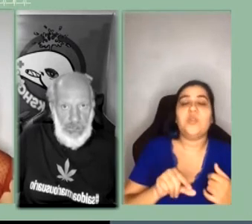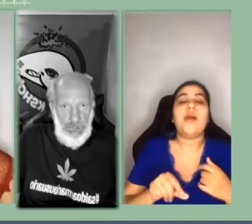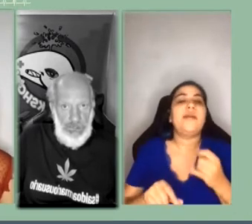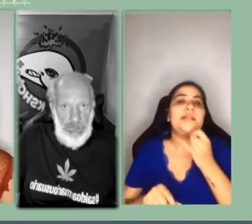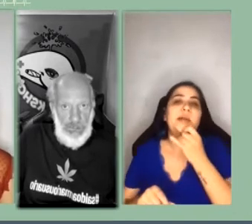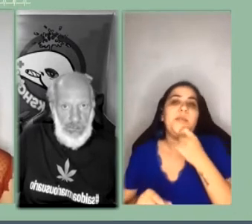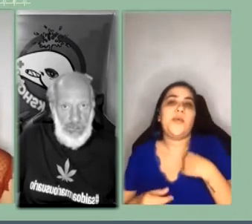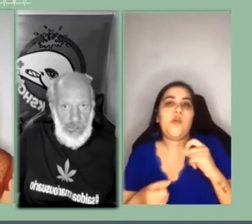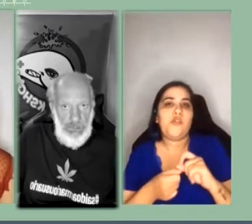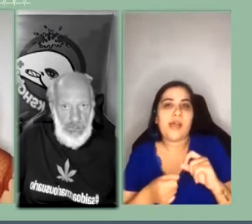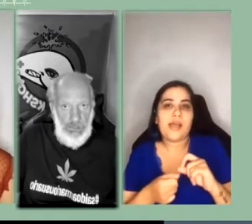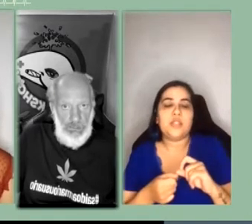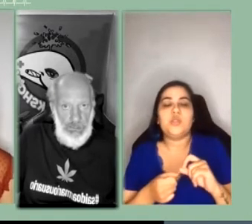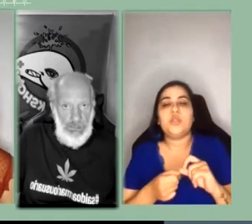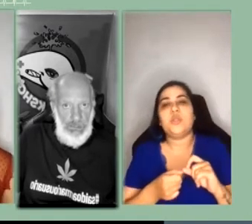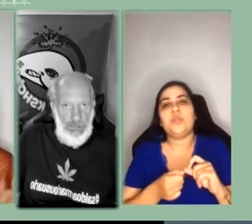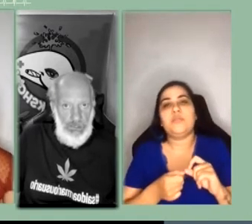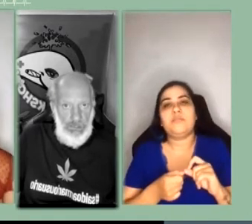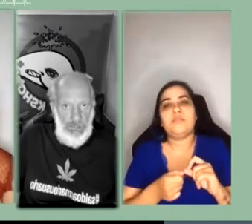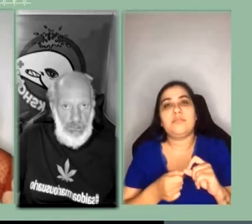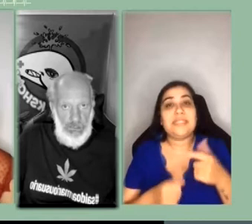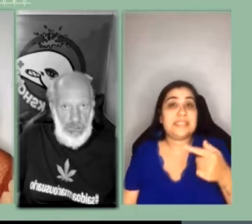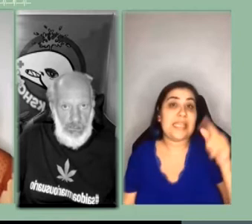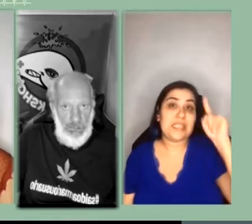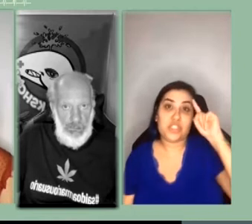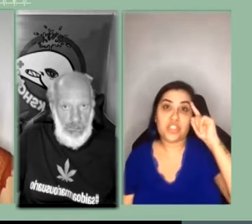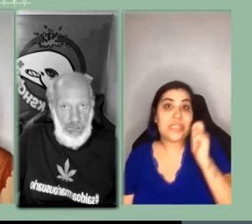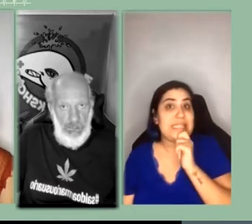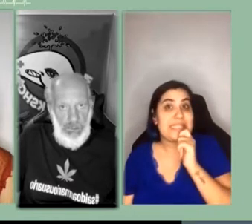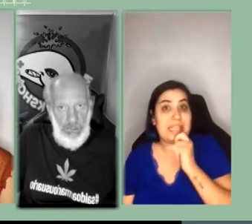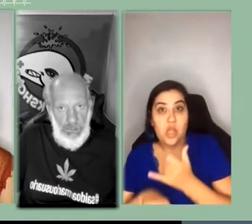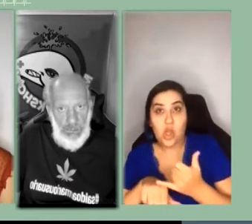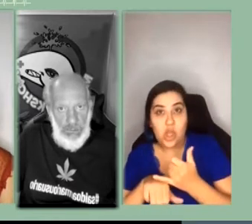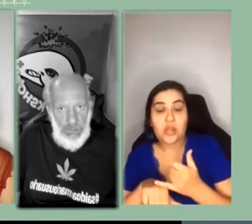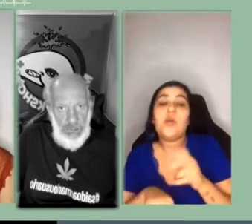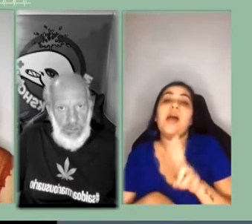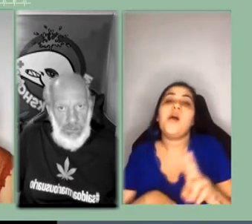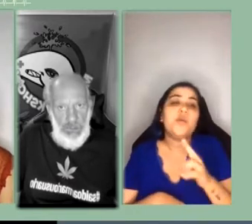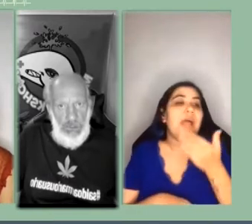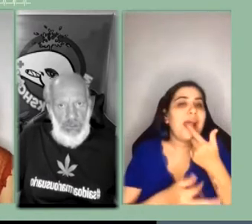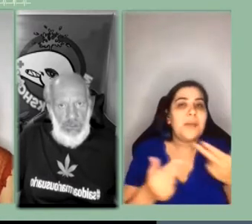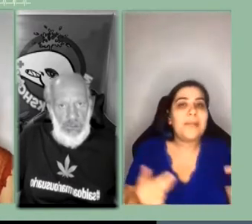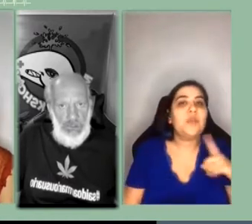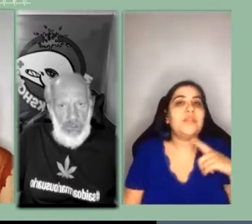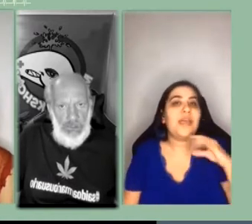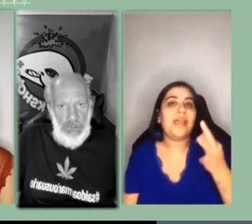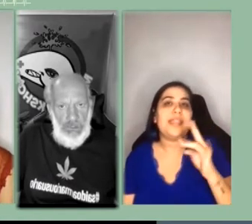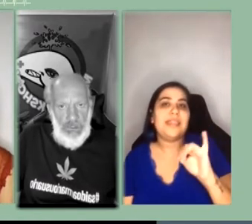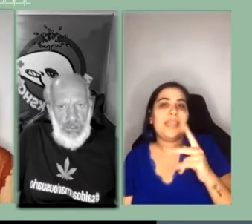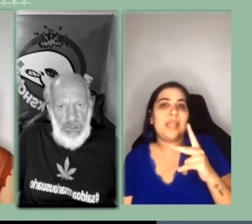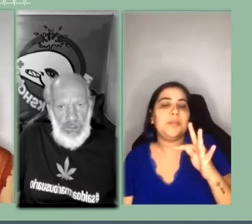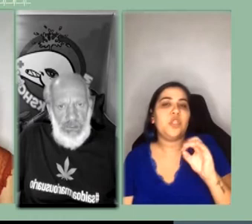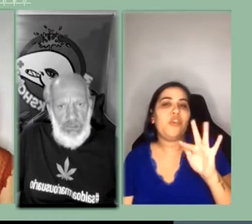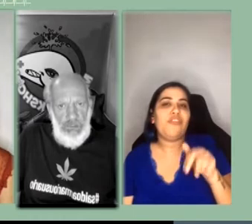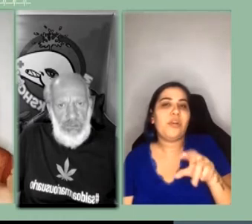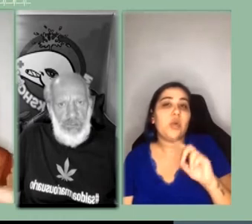faço passo 7 dias sem usar o óleo, aí eu uso alimentos ricos em triptofano, ou então eu mando manipular